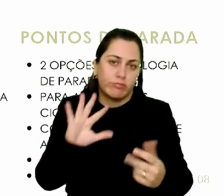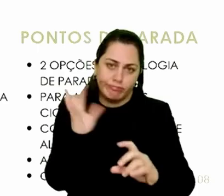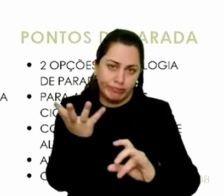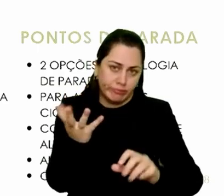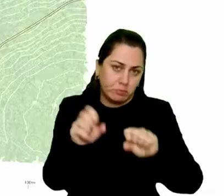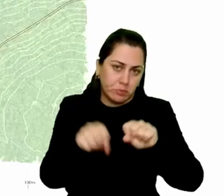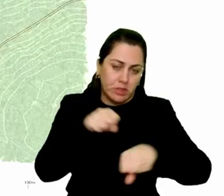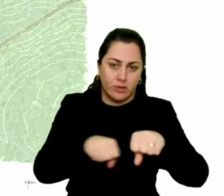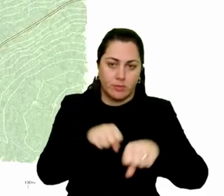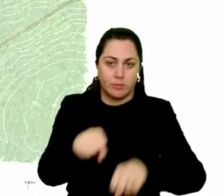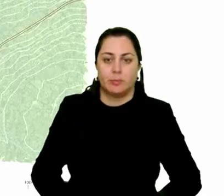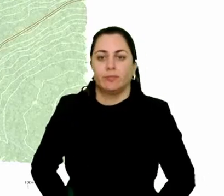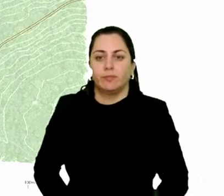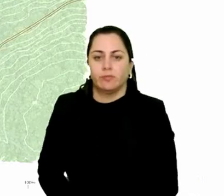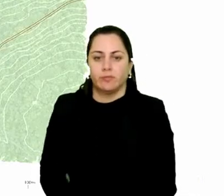né?